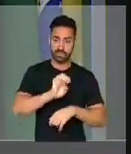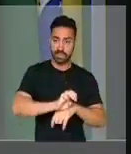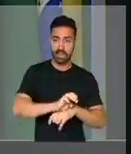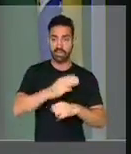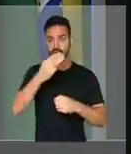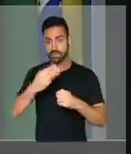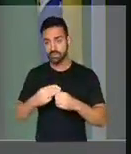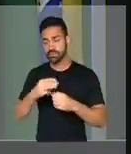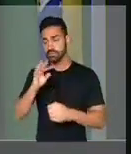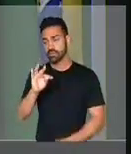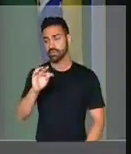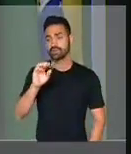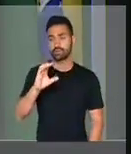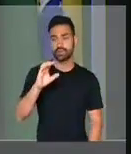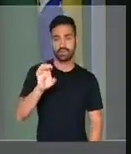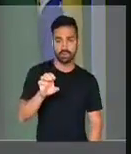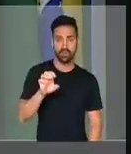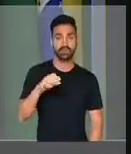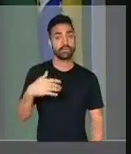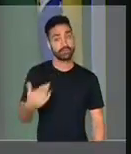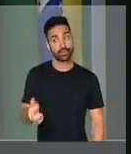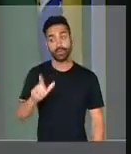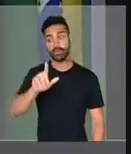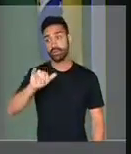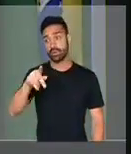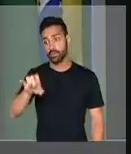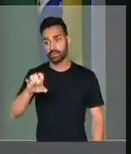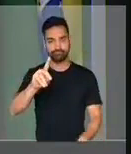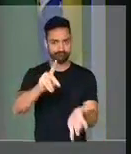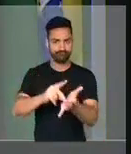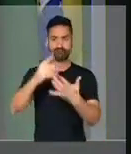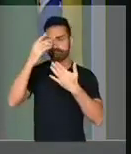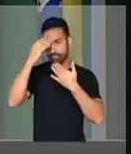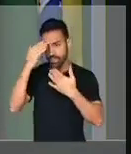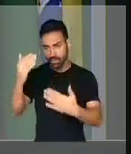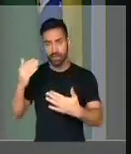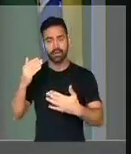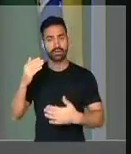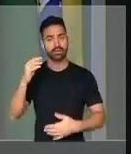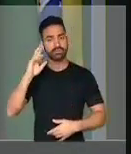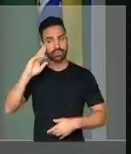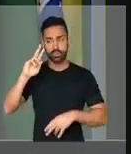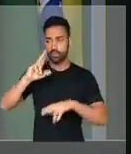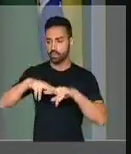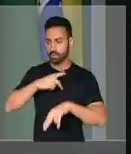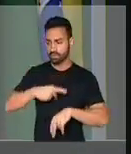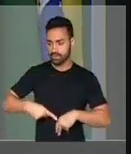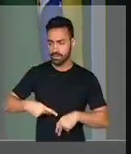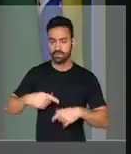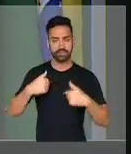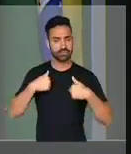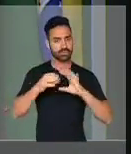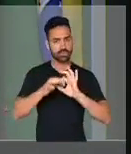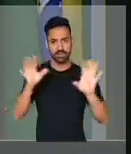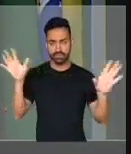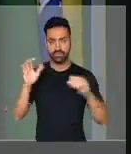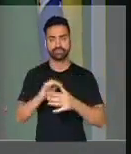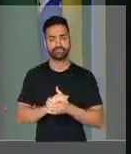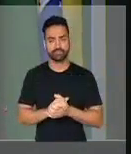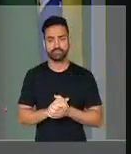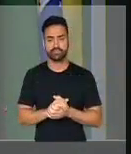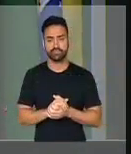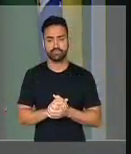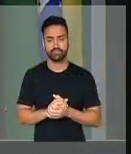e municípios, os TCS. Então, meu caro Lippe, agradeço a tua presidência, me coloco à disposição,